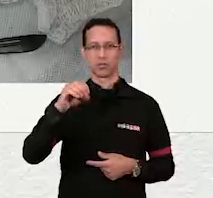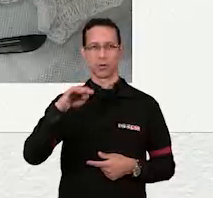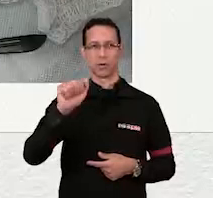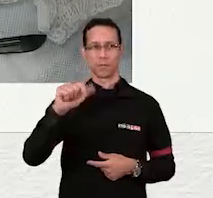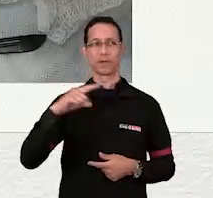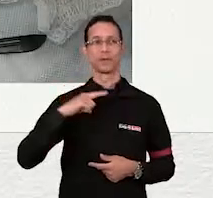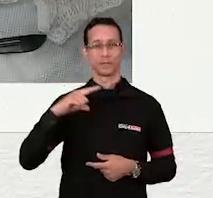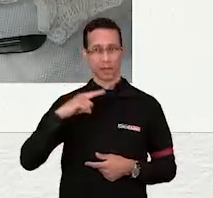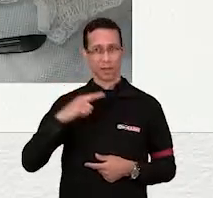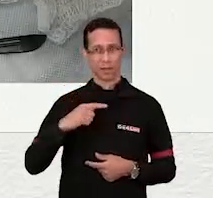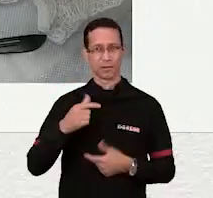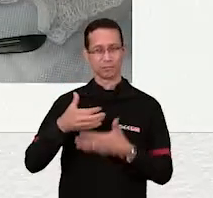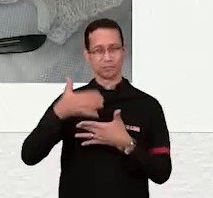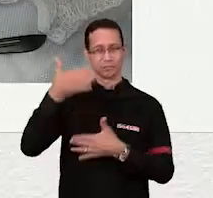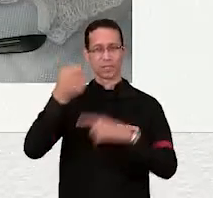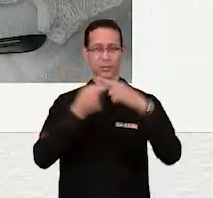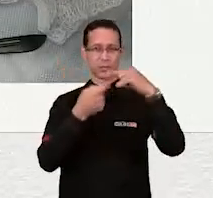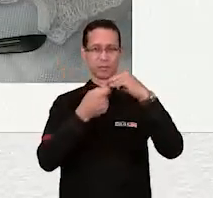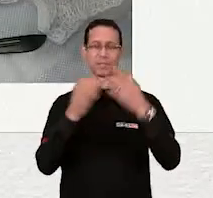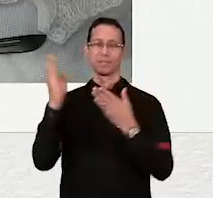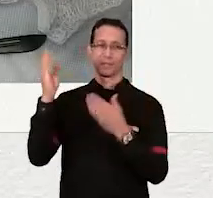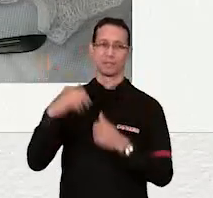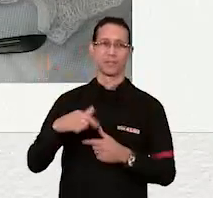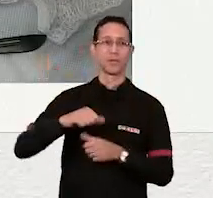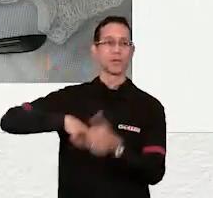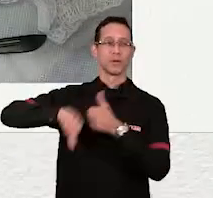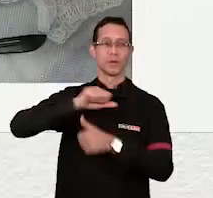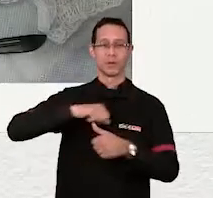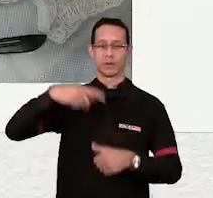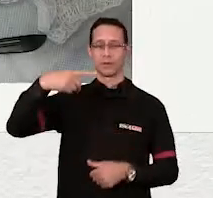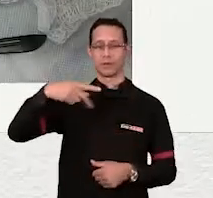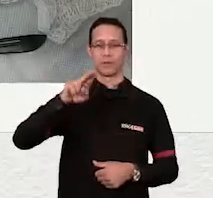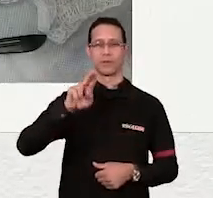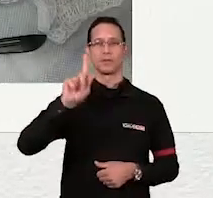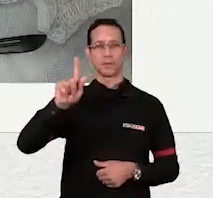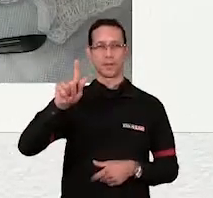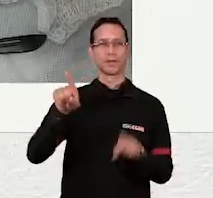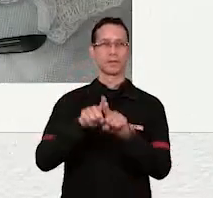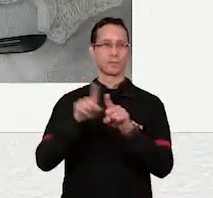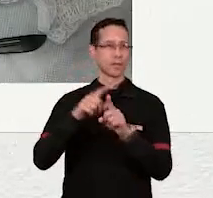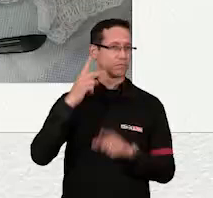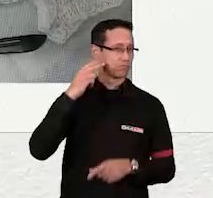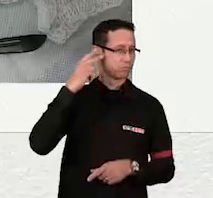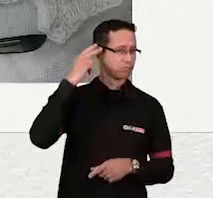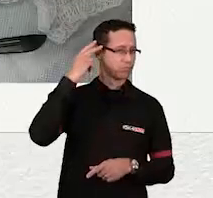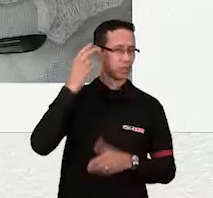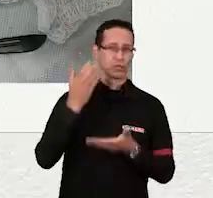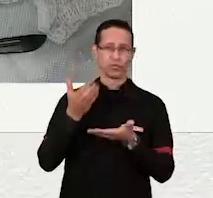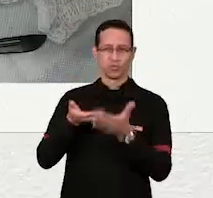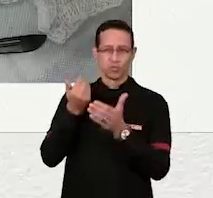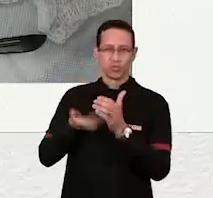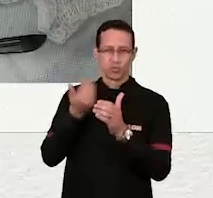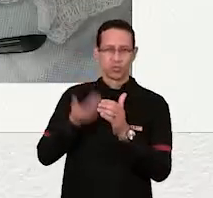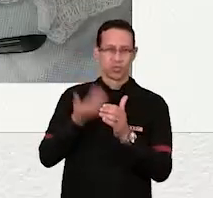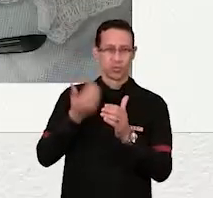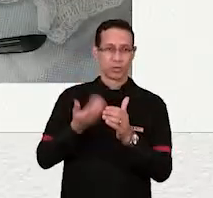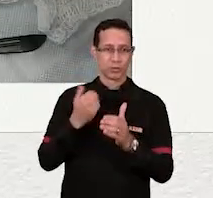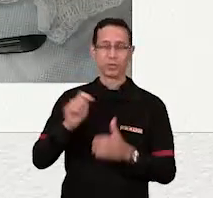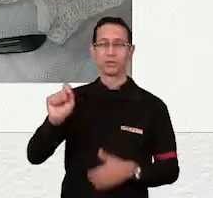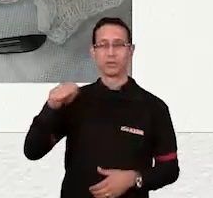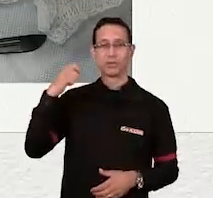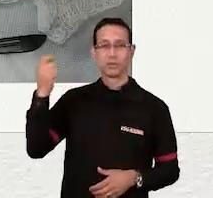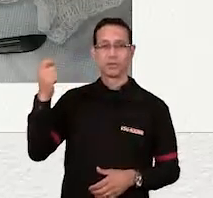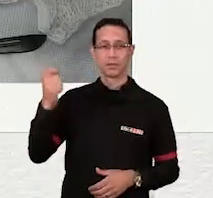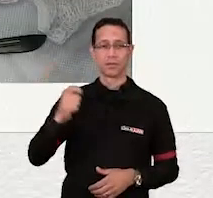o paper. Tá? E esse é um pug submetido a um procedimento cirúrgico, é essa massa que sai. Isso é queratina,